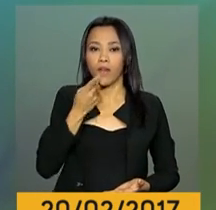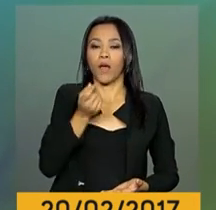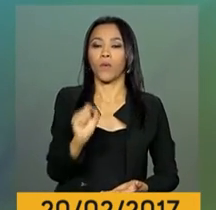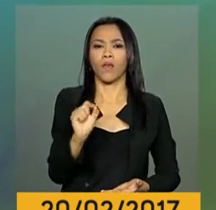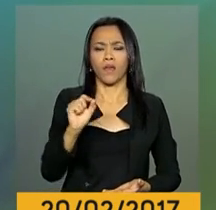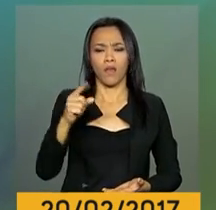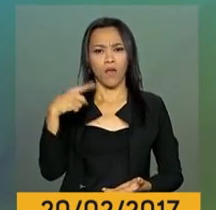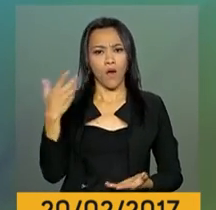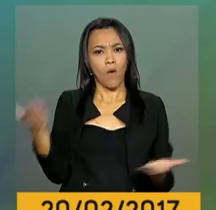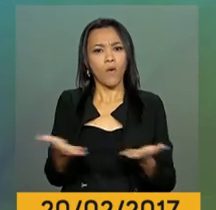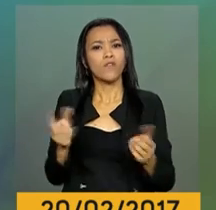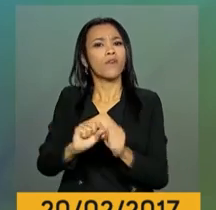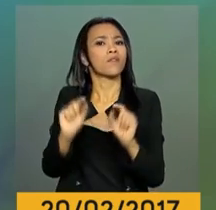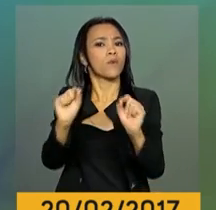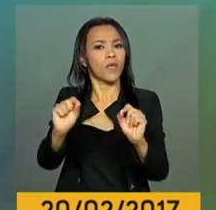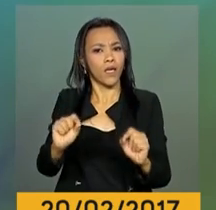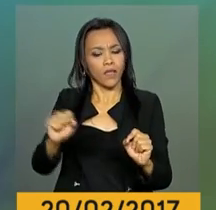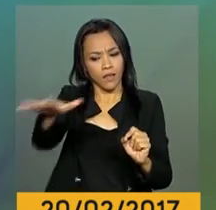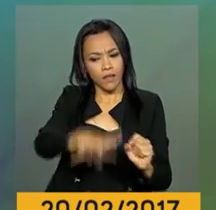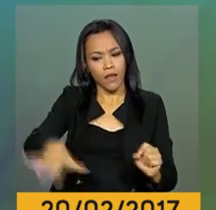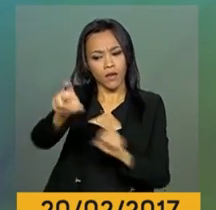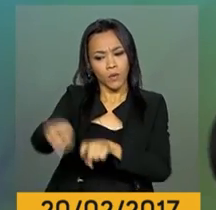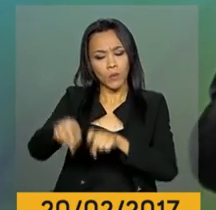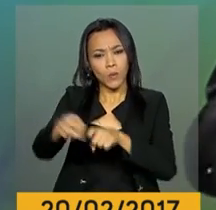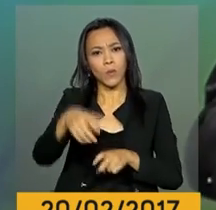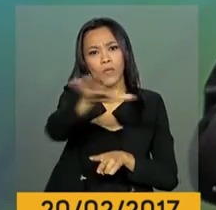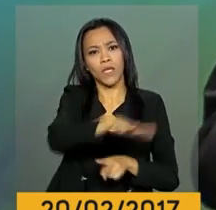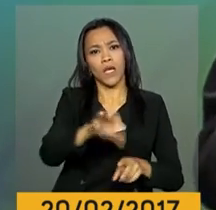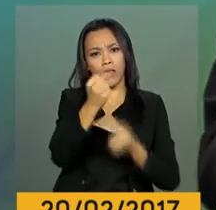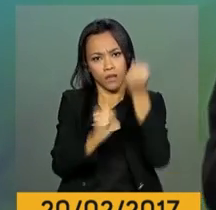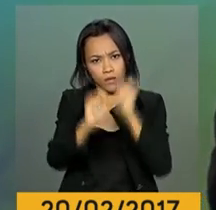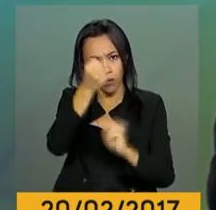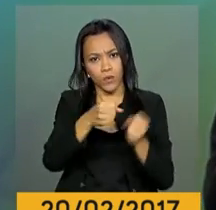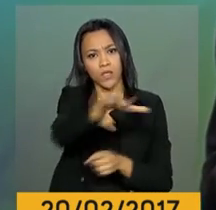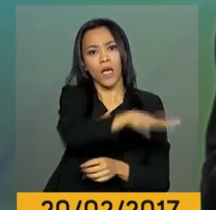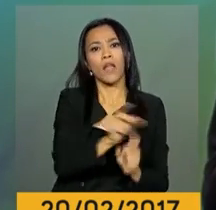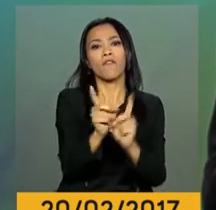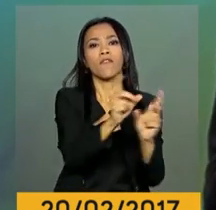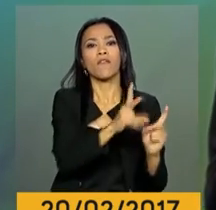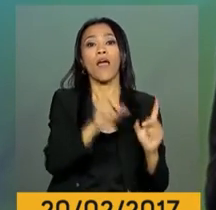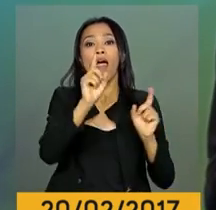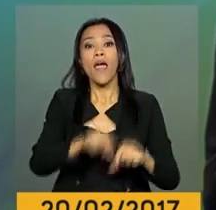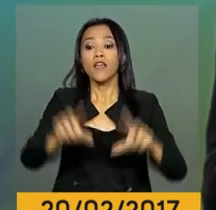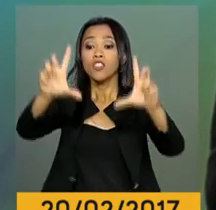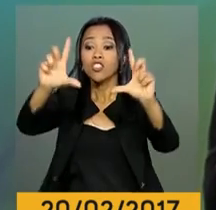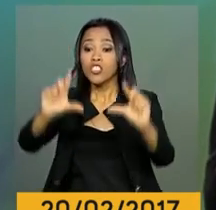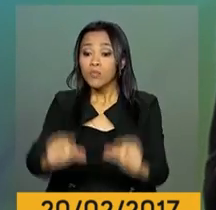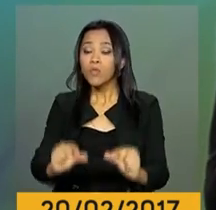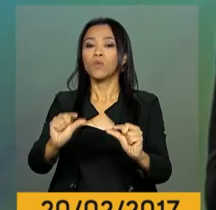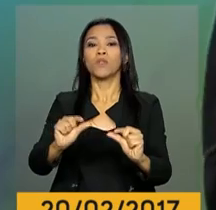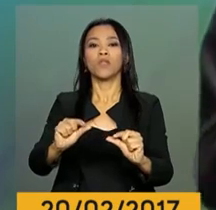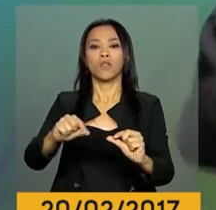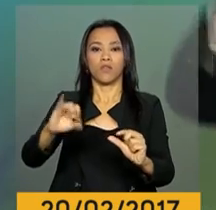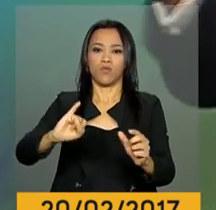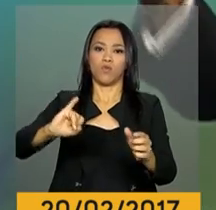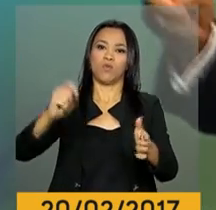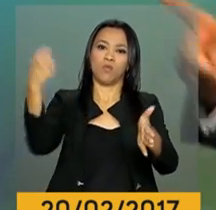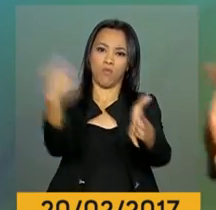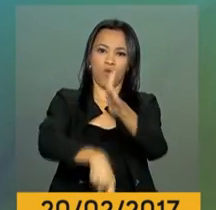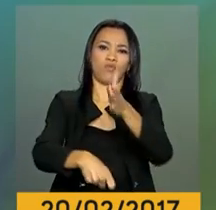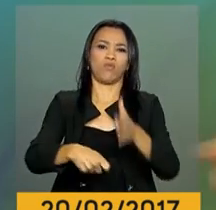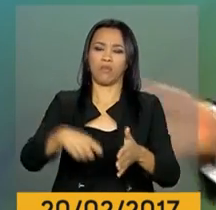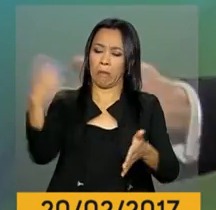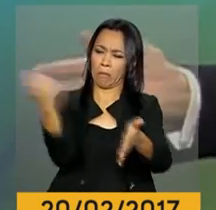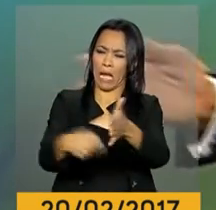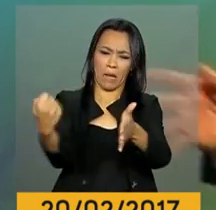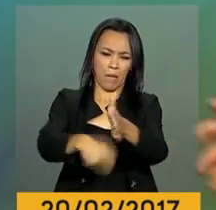temos que dar, em favor da agricultura, em favor da indústria, em favor do comércio, é a simplificação tributária, porque ninguém suporta mais o que